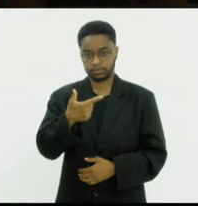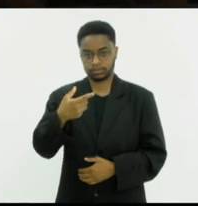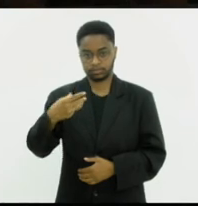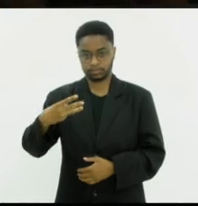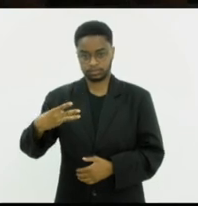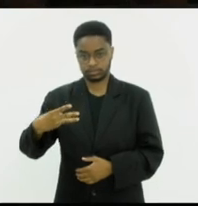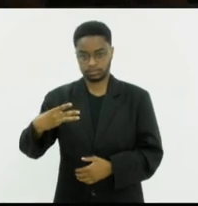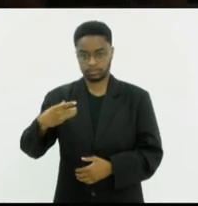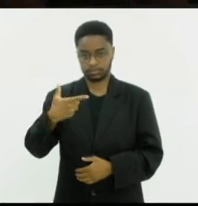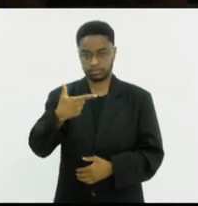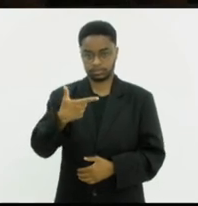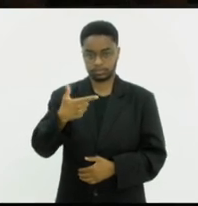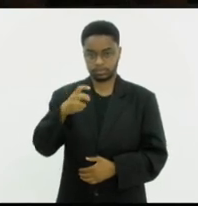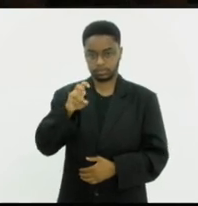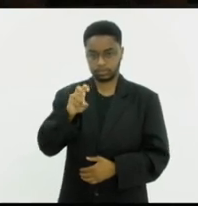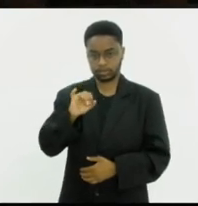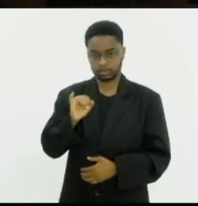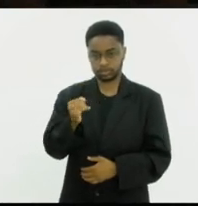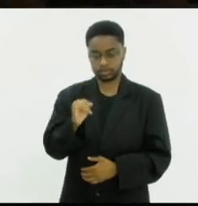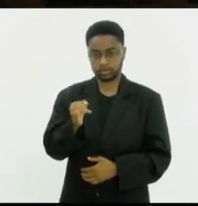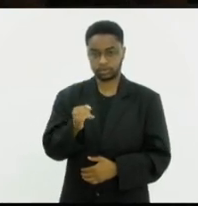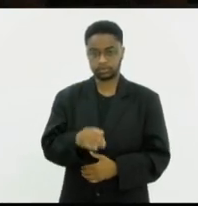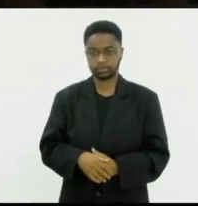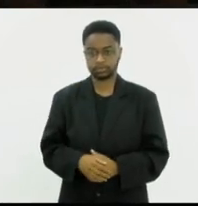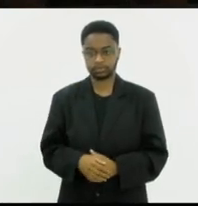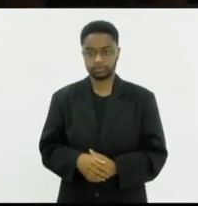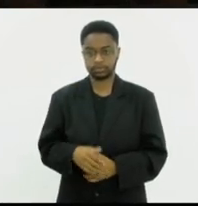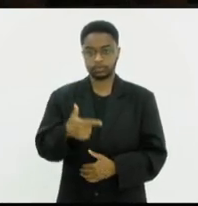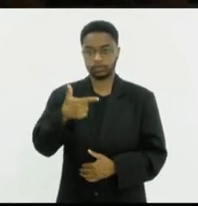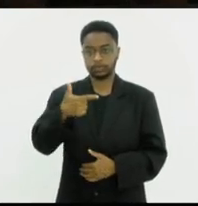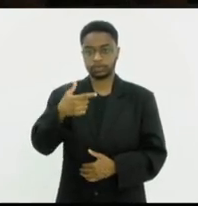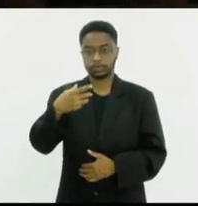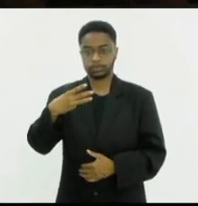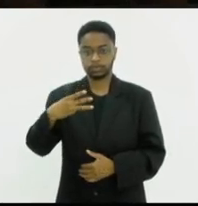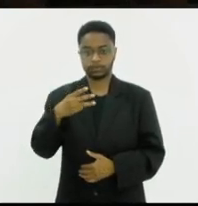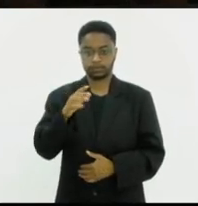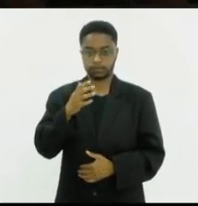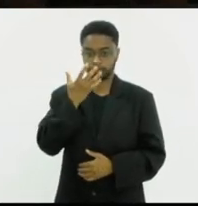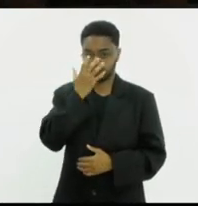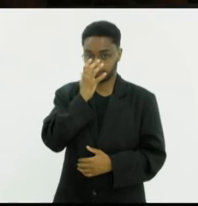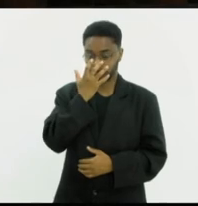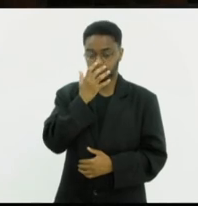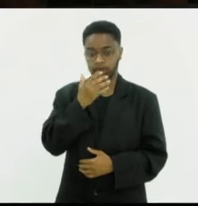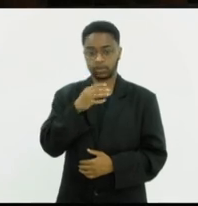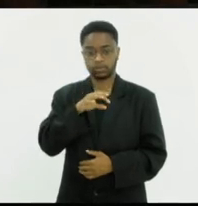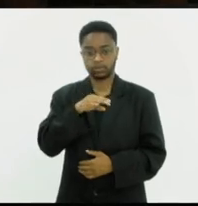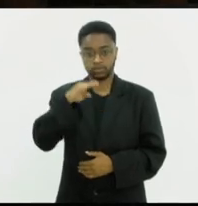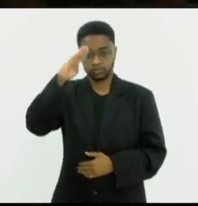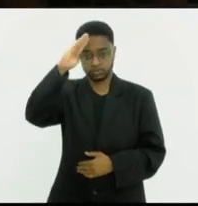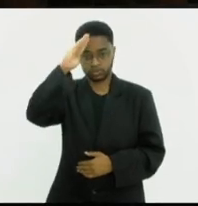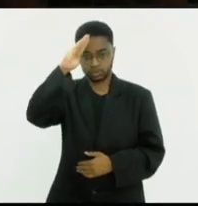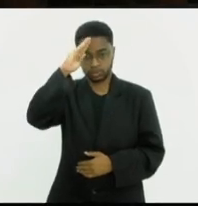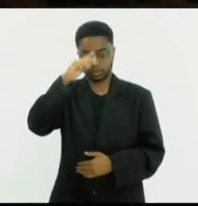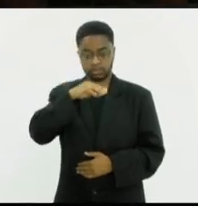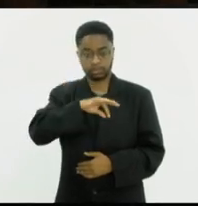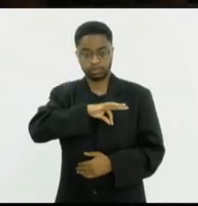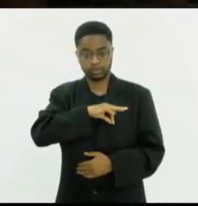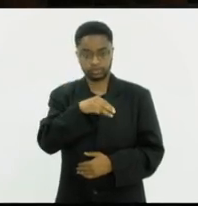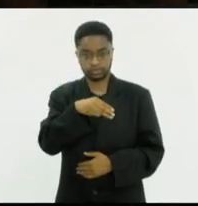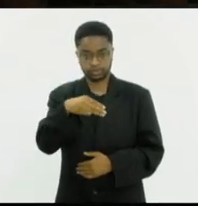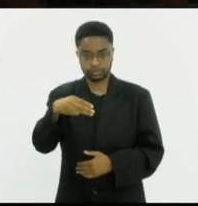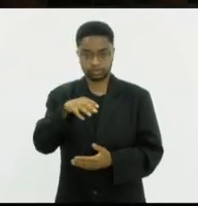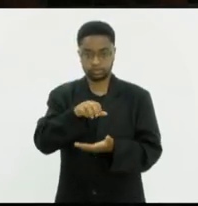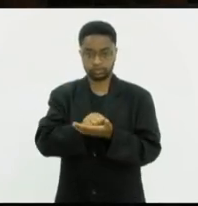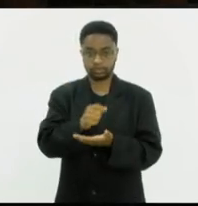23, 25 de janeiro. No dia 23 de fevereiro, soldado PM, registro 108.